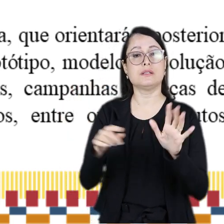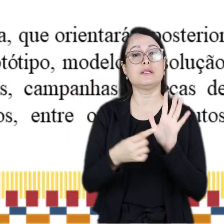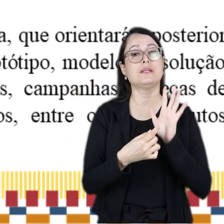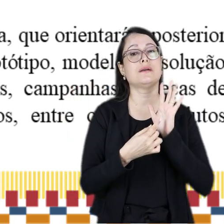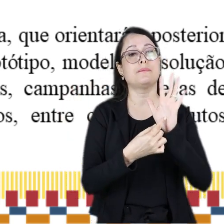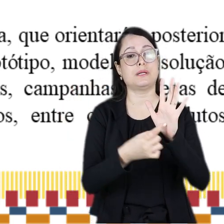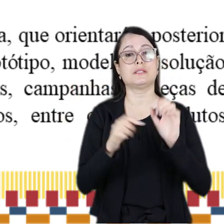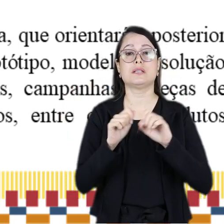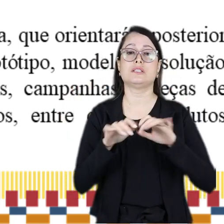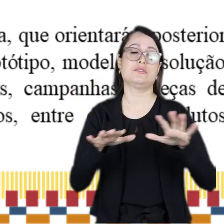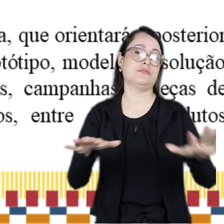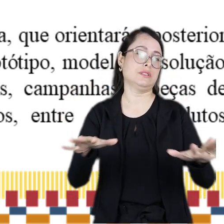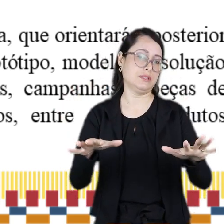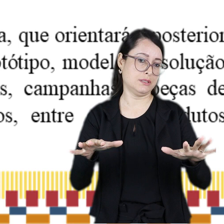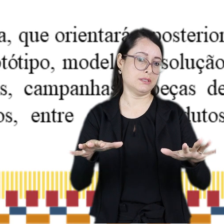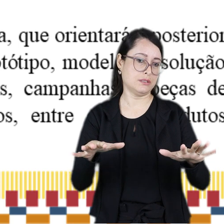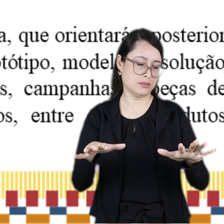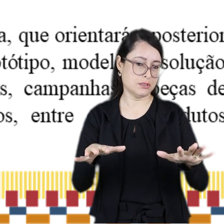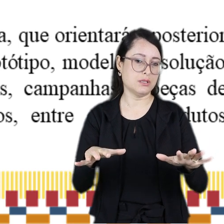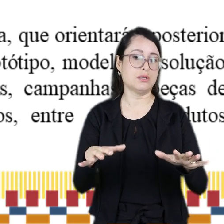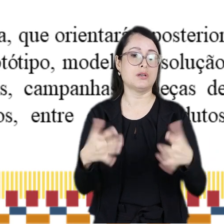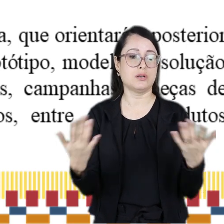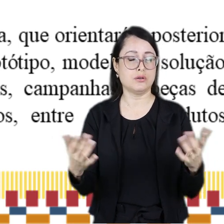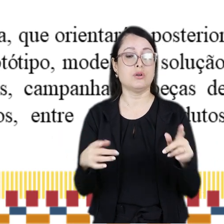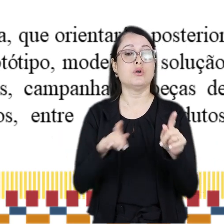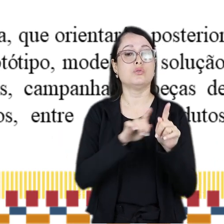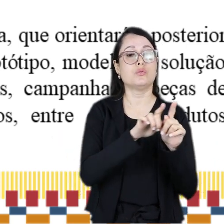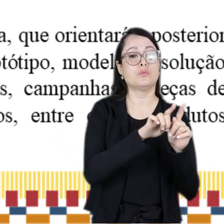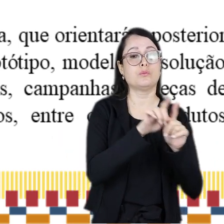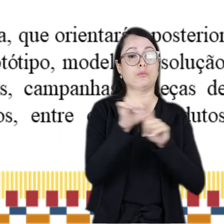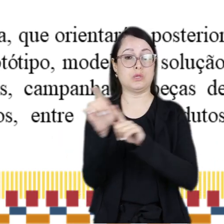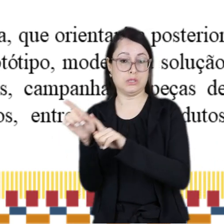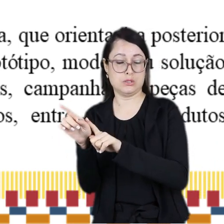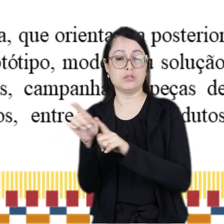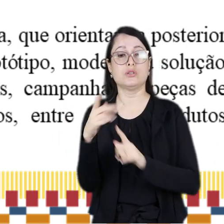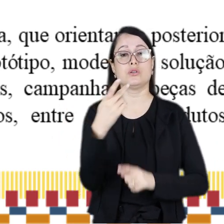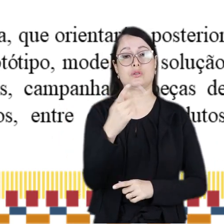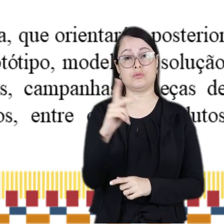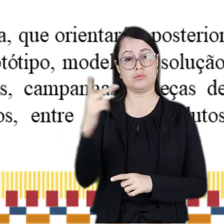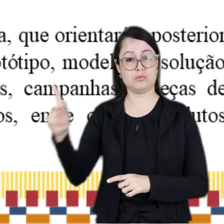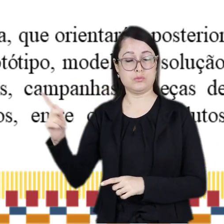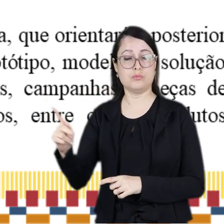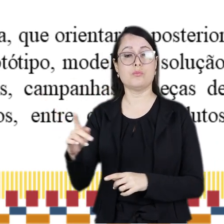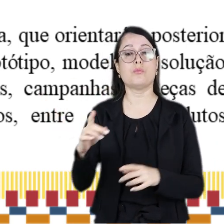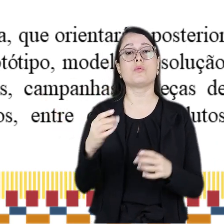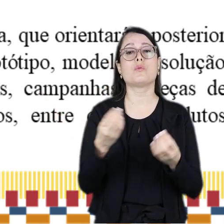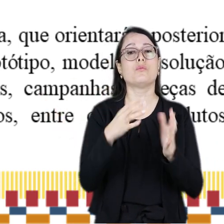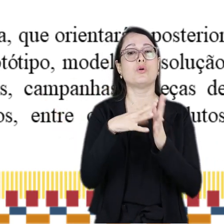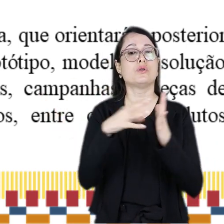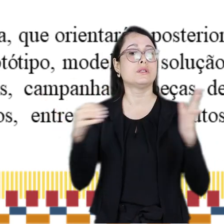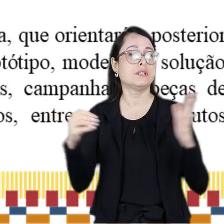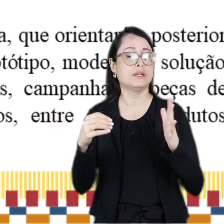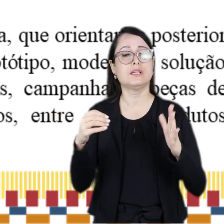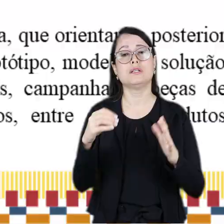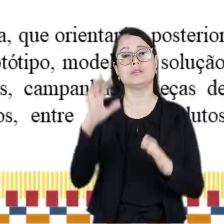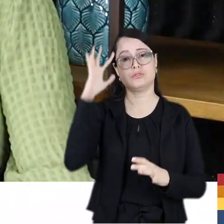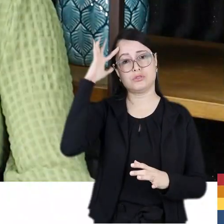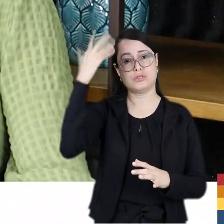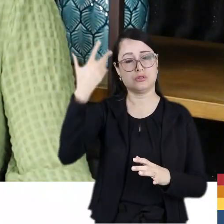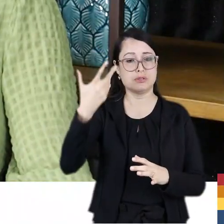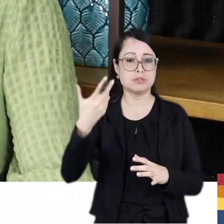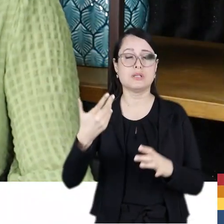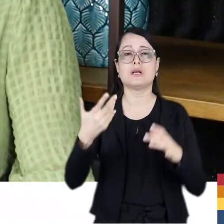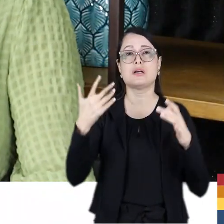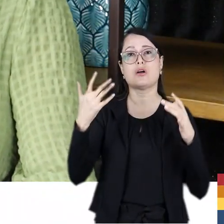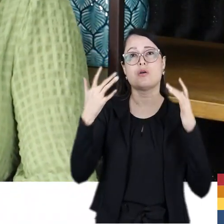ação, um produto, um protótipo, um modelo ou solução criativa, tais como obras, né? Os espetáculos artísticos